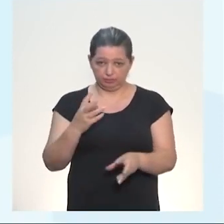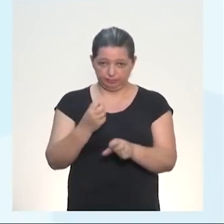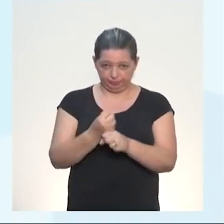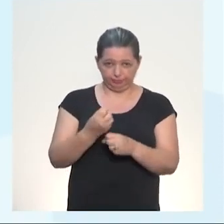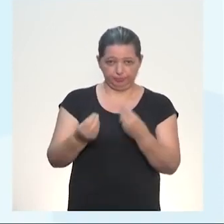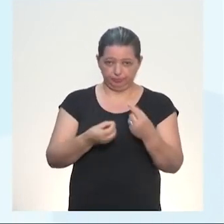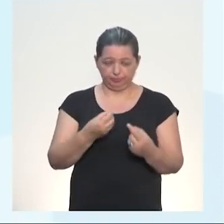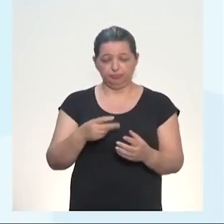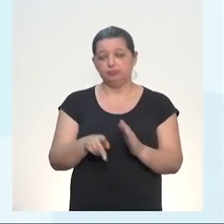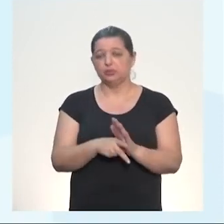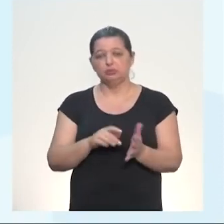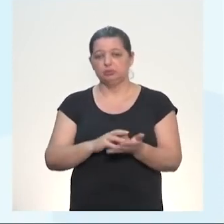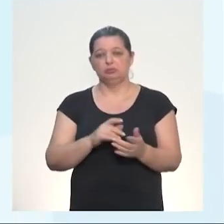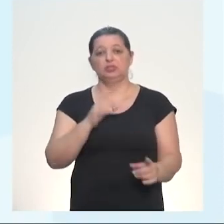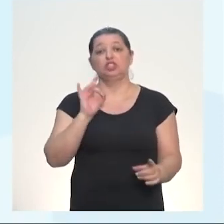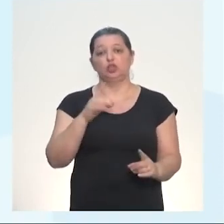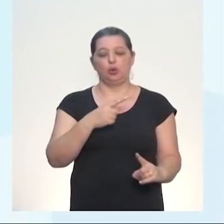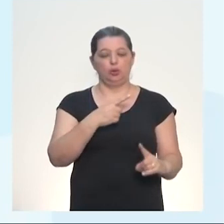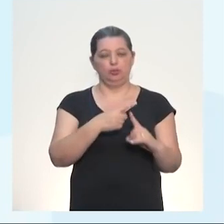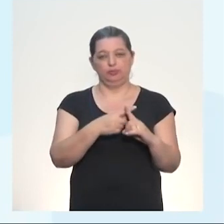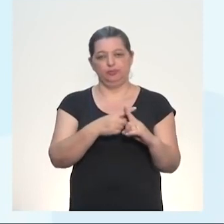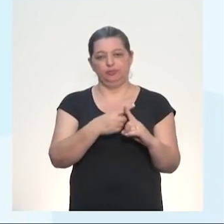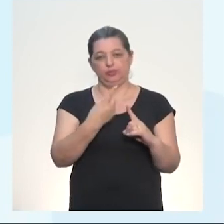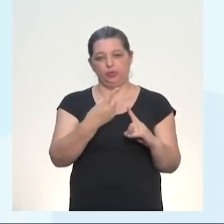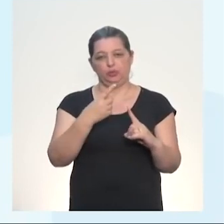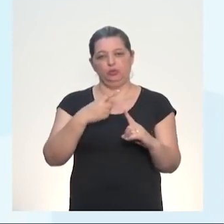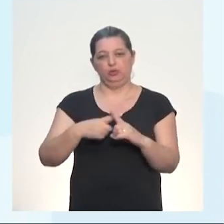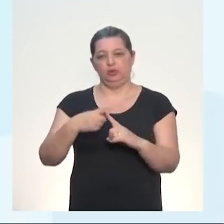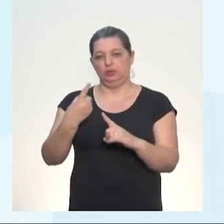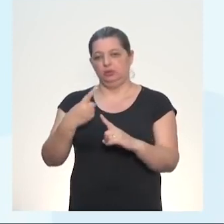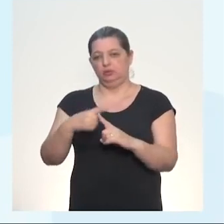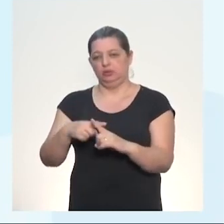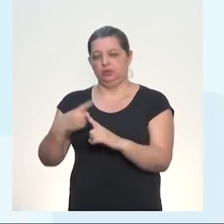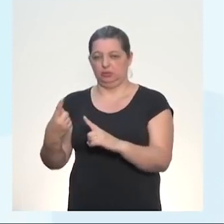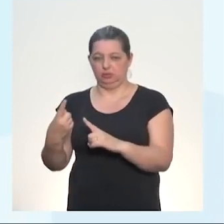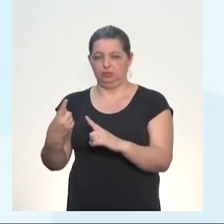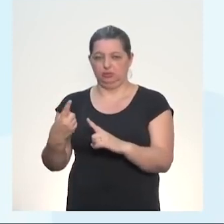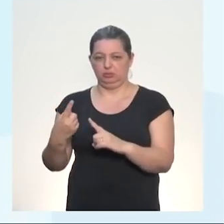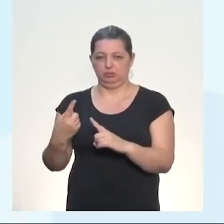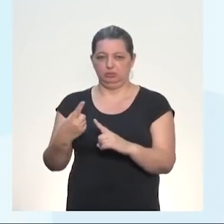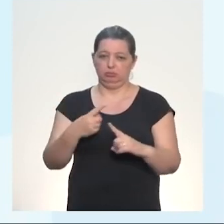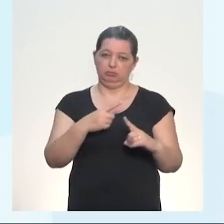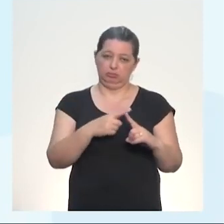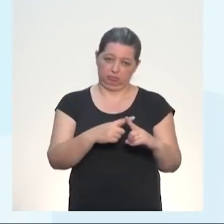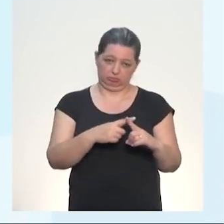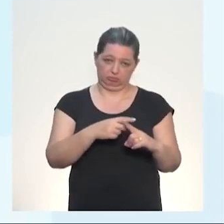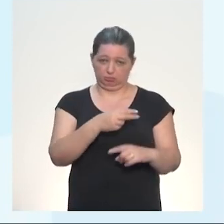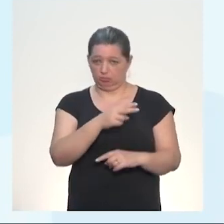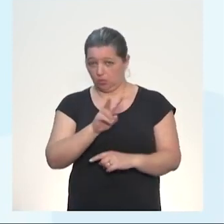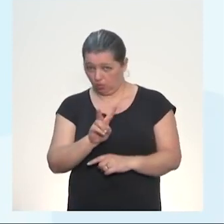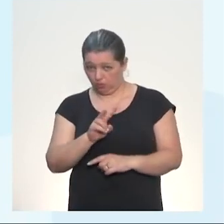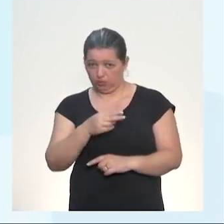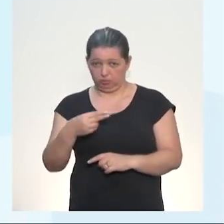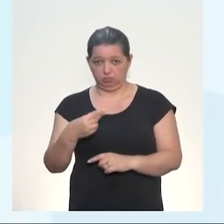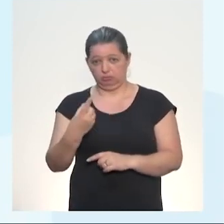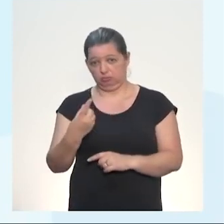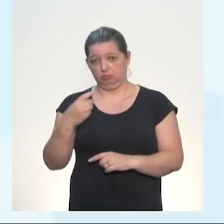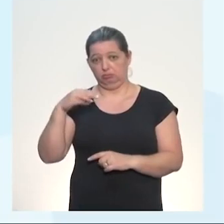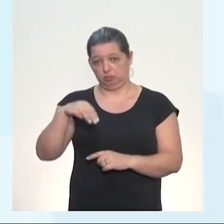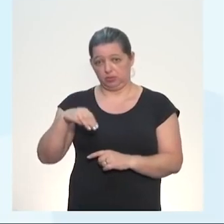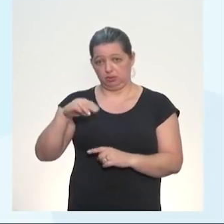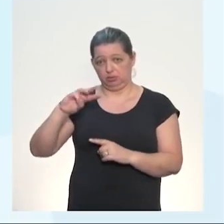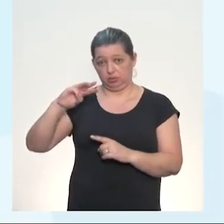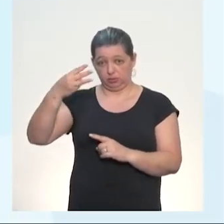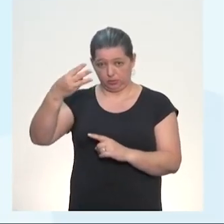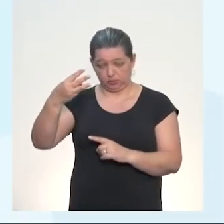volume, basta multiplicar. 1 vezes 1 vezes 1. 1 vezes 1 dá 1, vezes 1 dá 1 metro